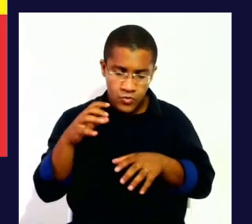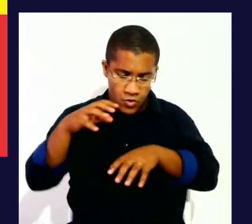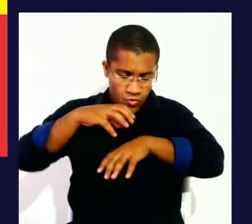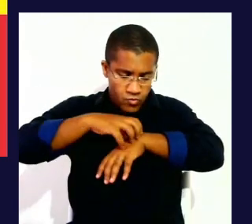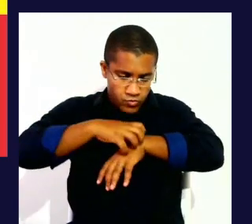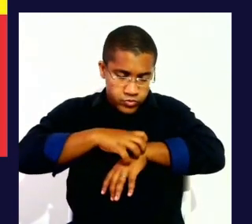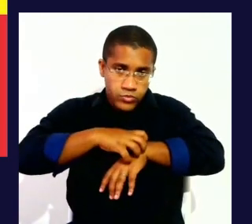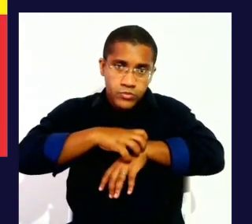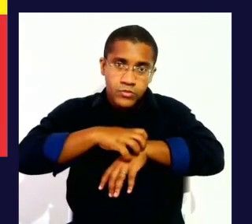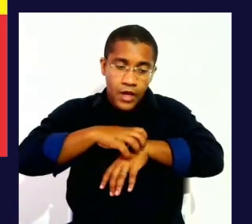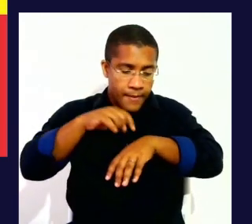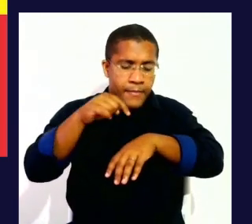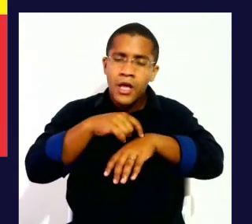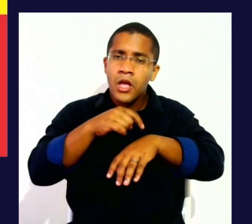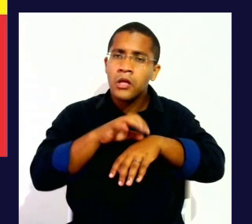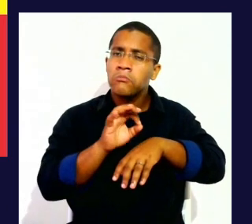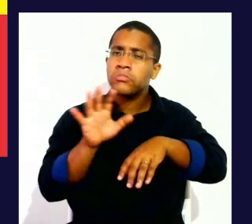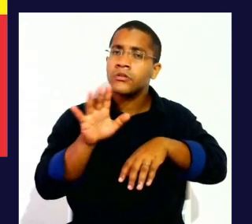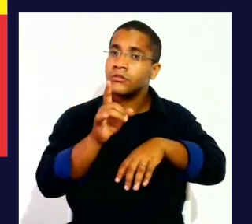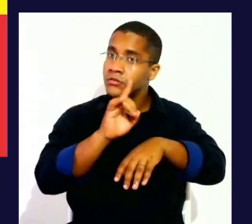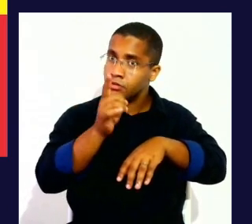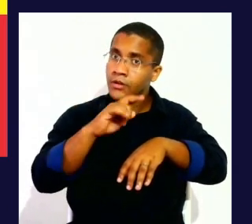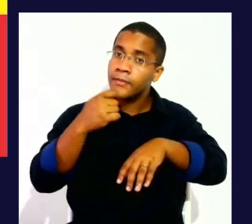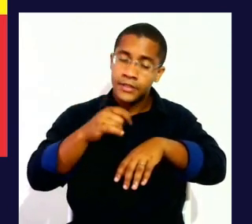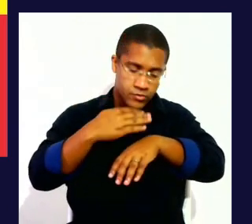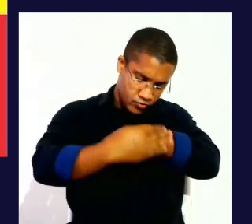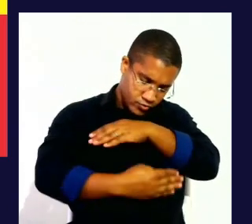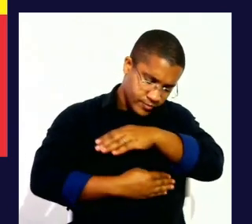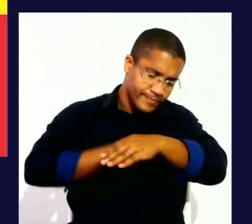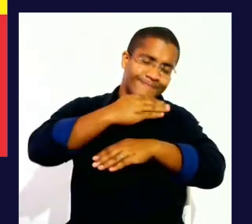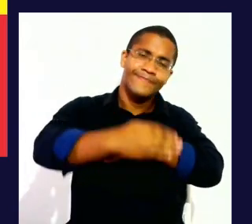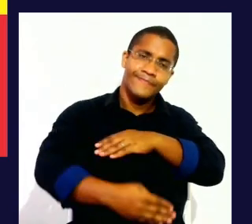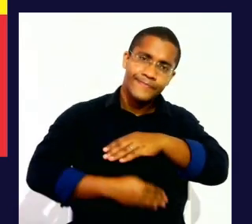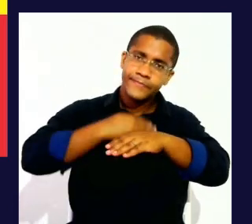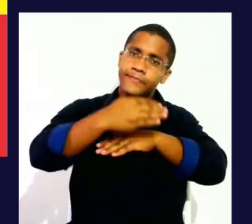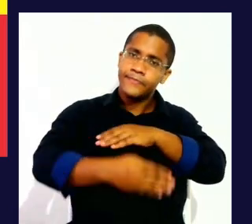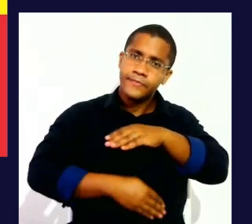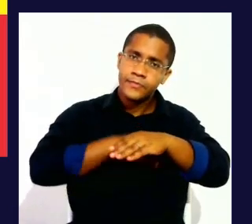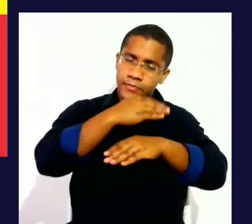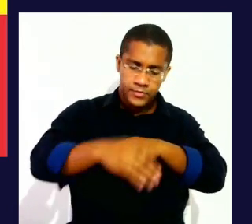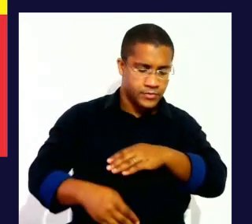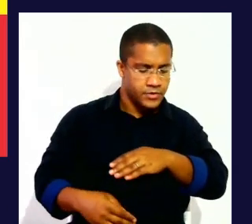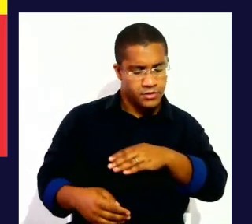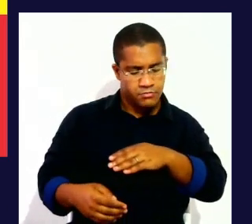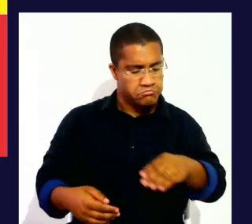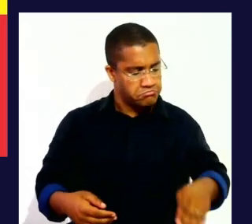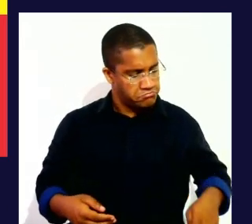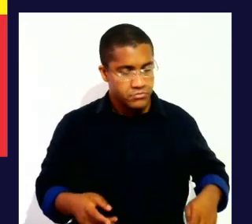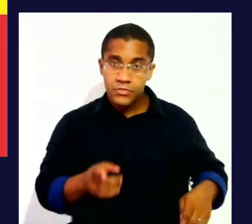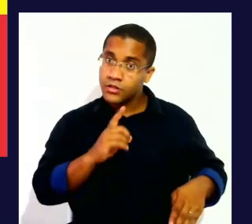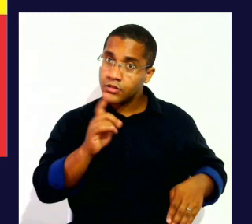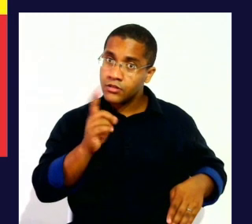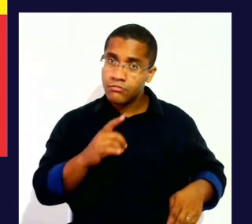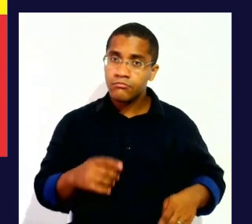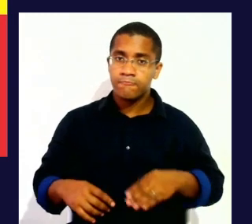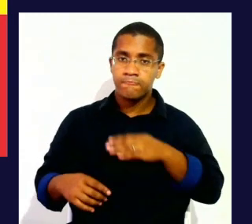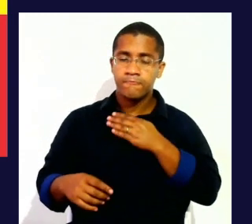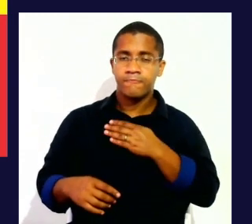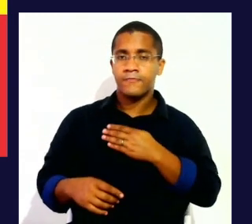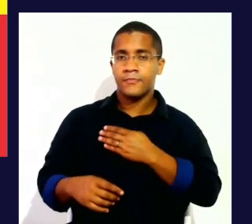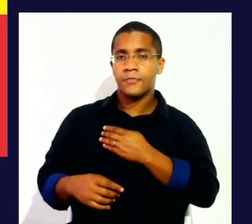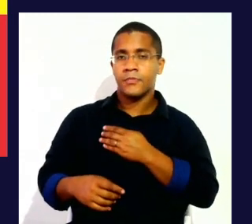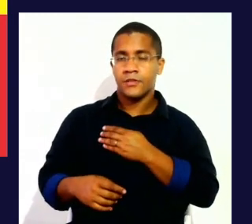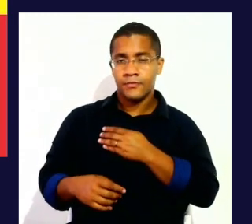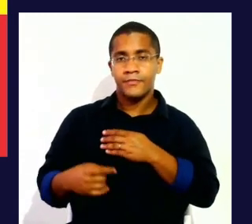falando de compressa com gelo e vai ter que imobilizar, fazendo a imobilização e a